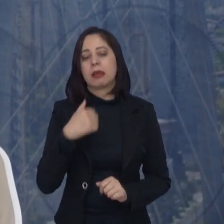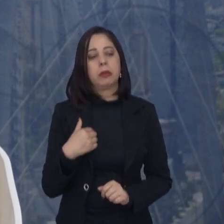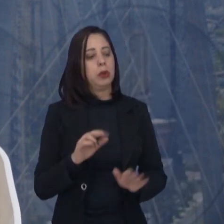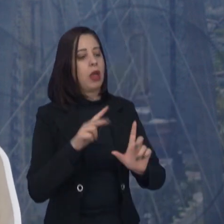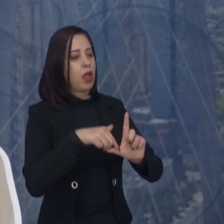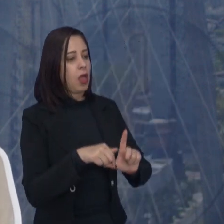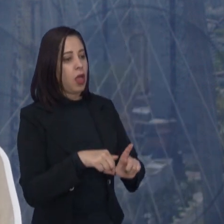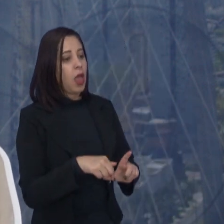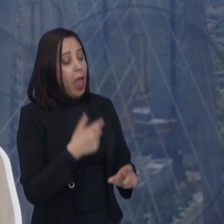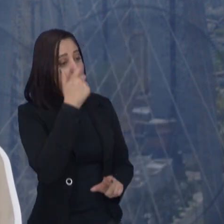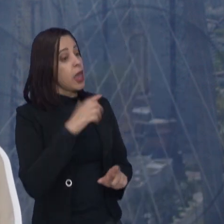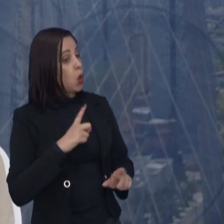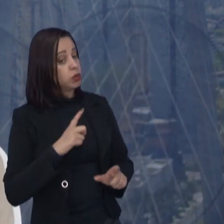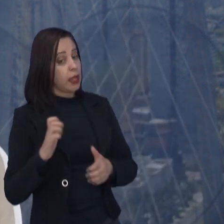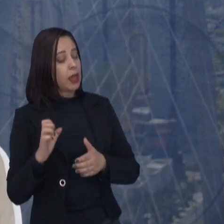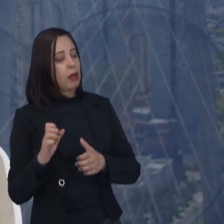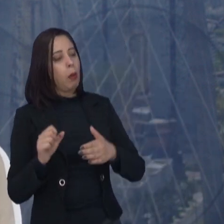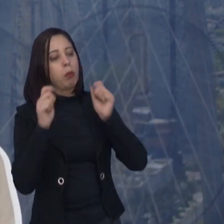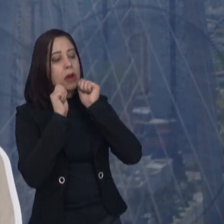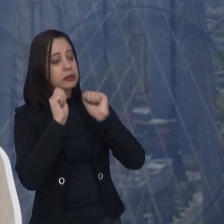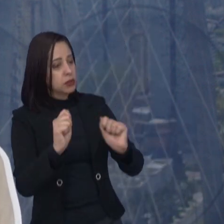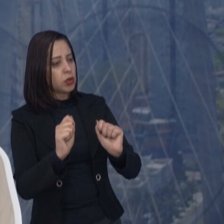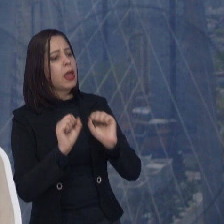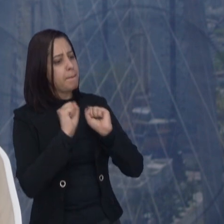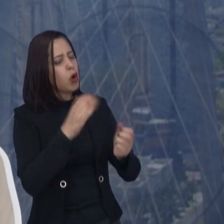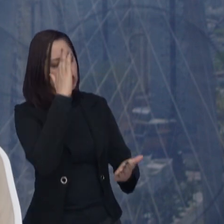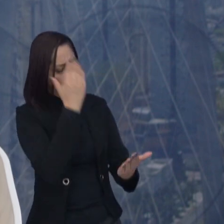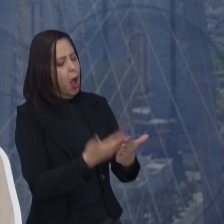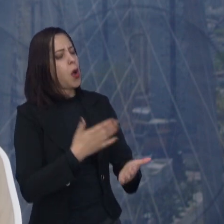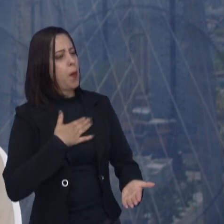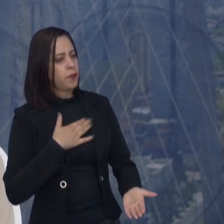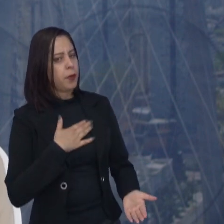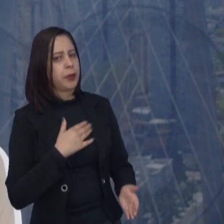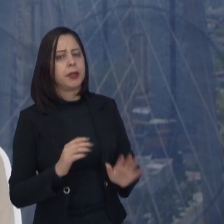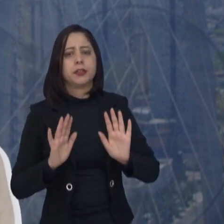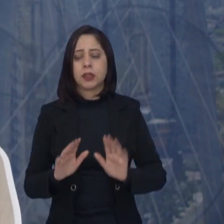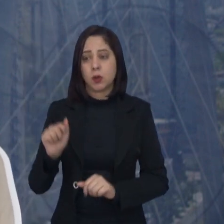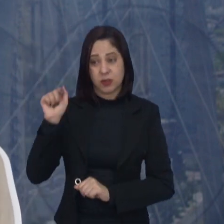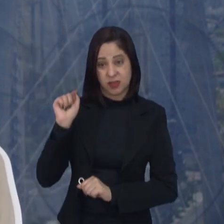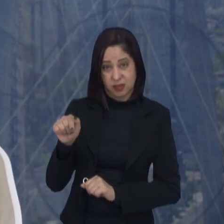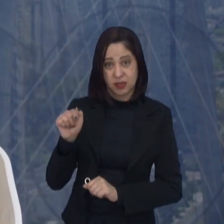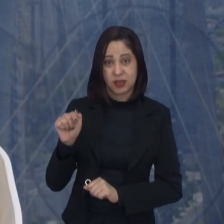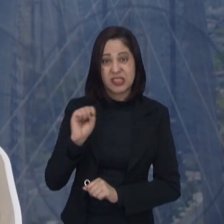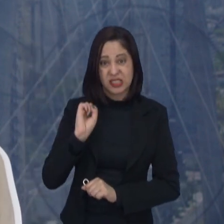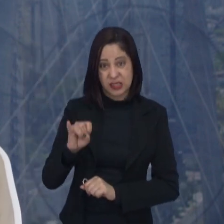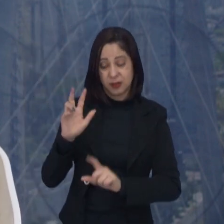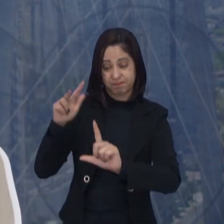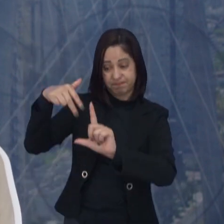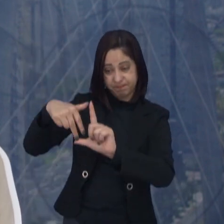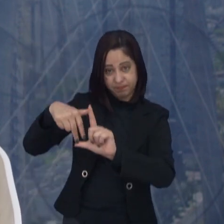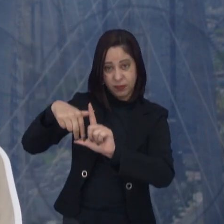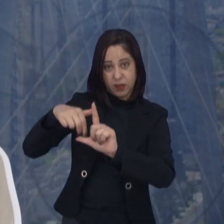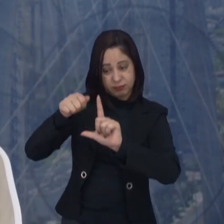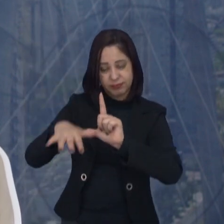um contrato, a gente emite nota. Então a gente fala que para o influenciador, quando ele vê que é melhor ele investir, que ele precisa,